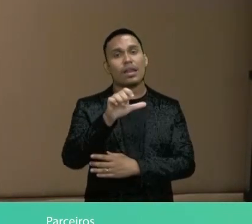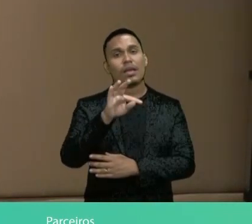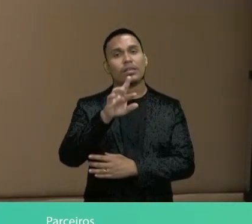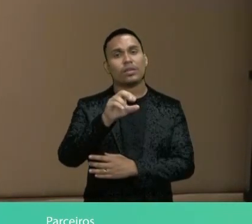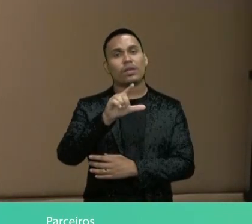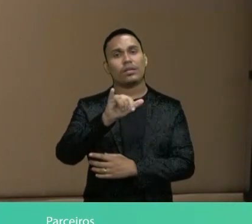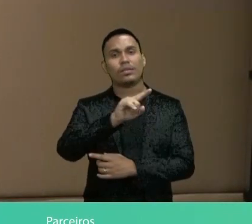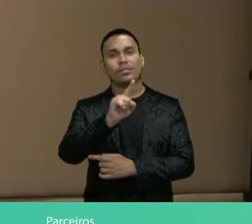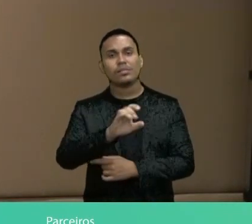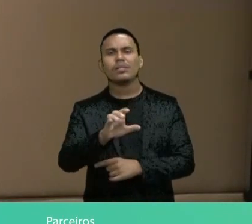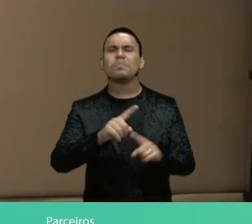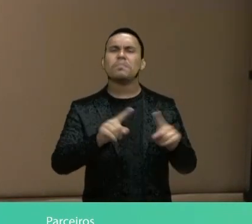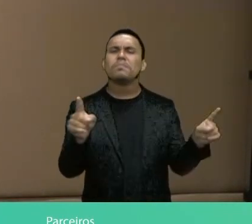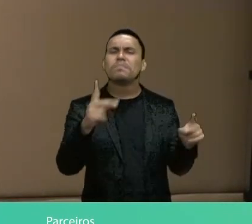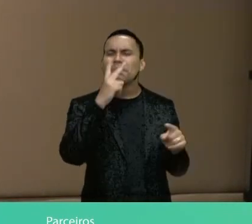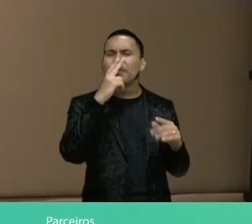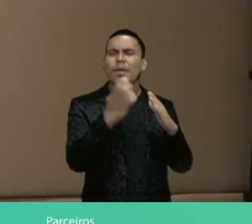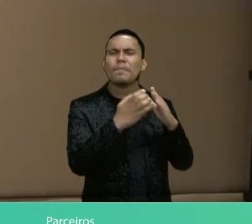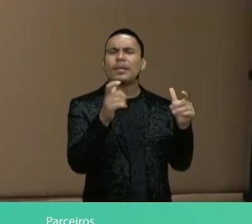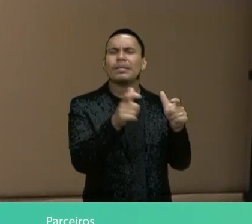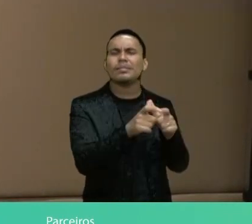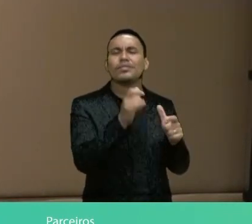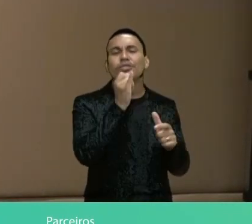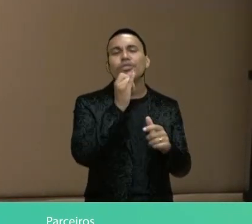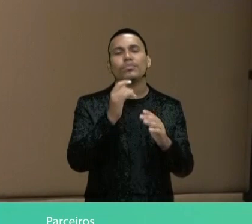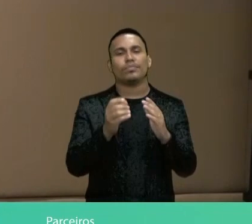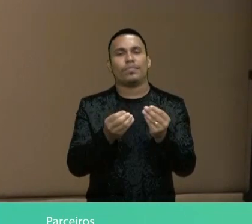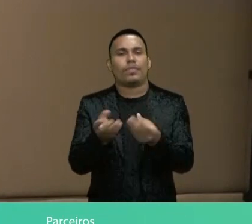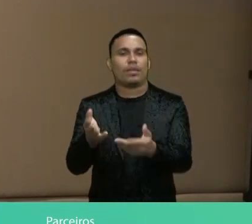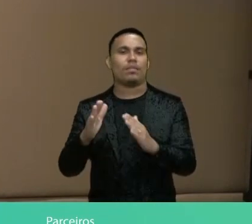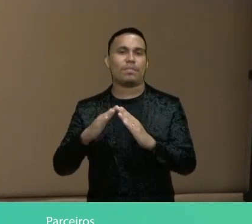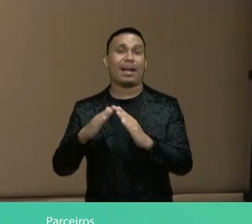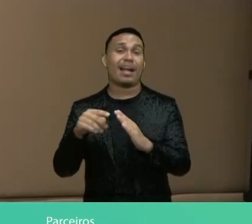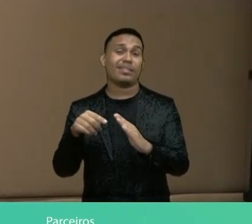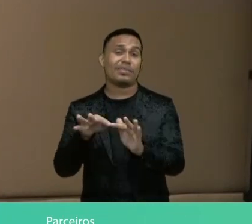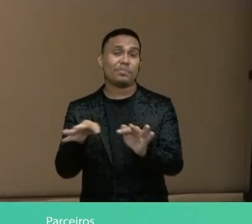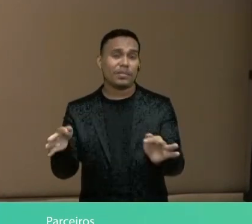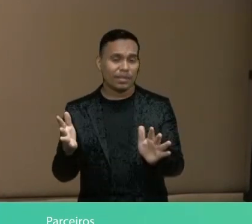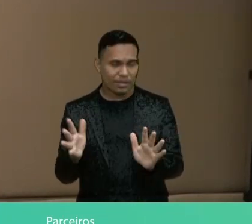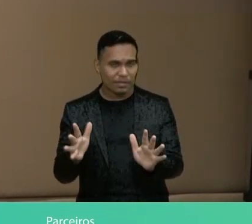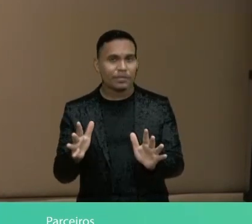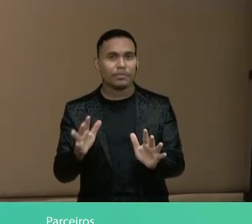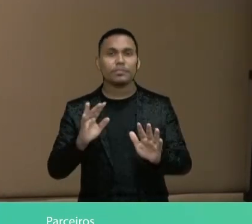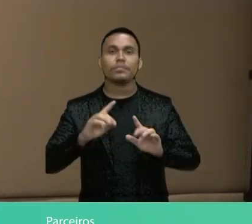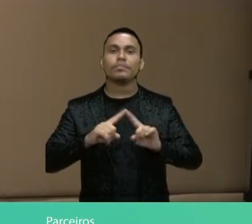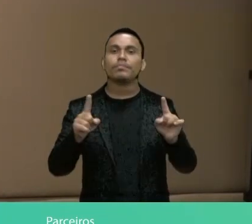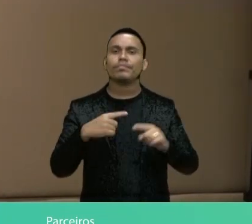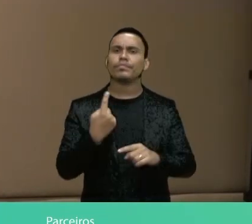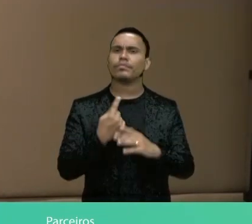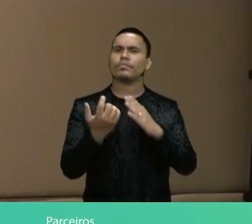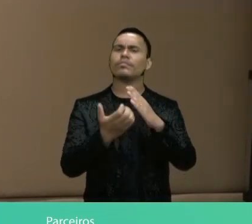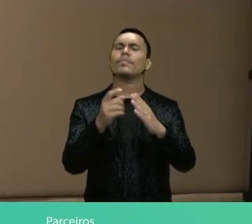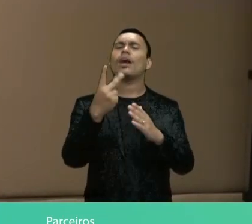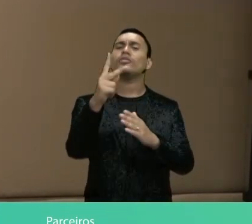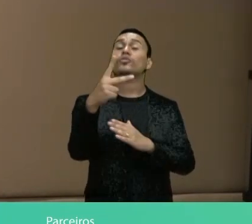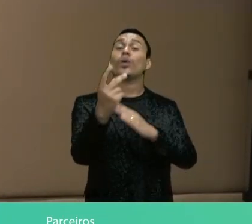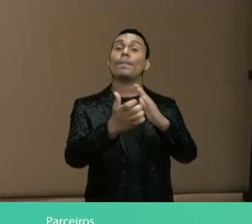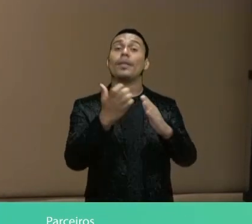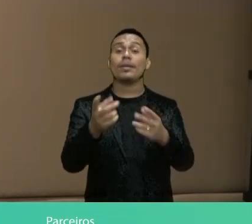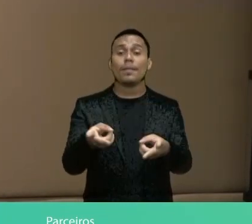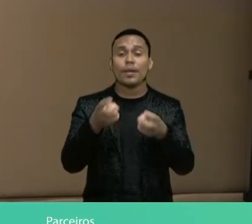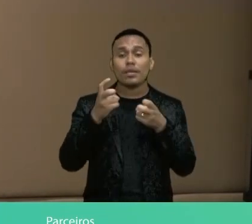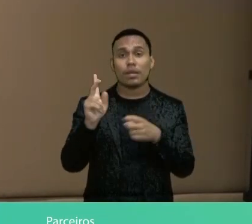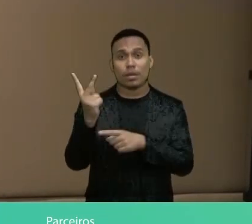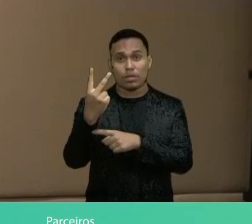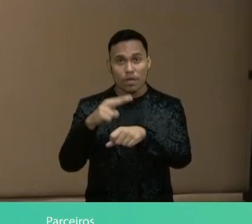pequeno porte, inclusive residenciais. Small scale, like residential. Abissolar. Observa alguma viabilidade para o